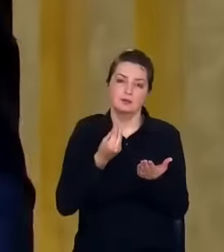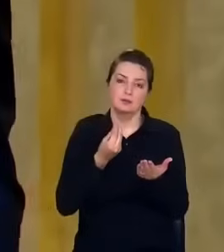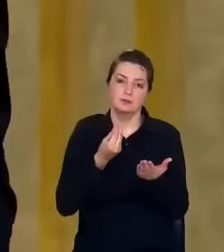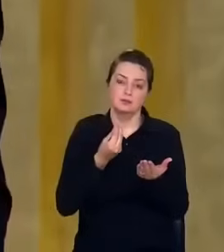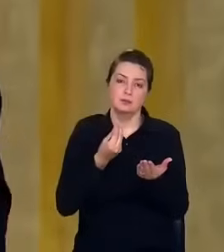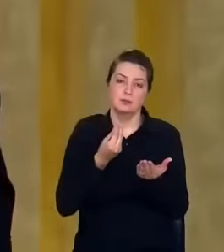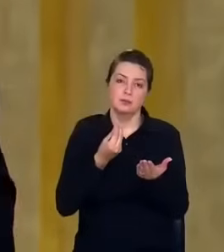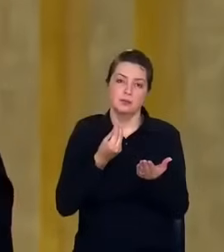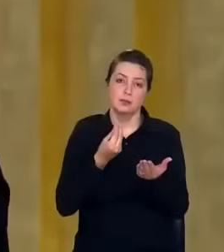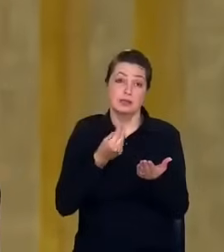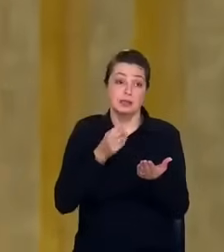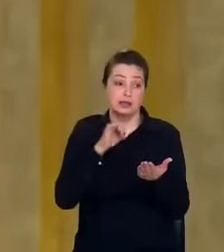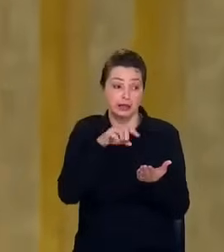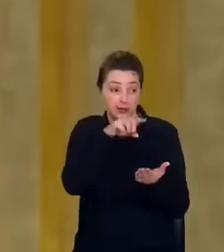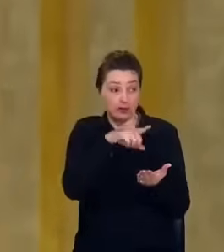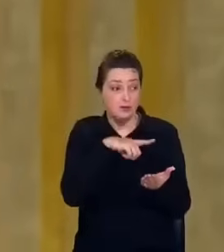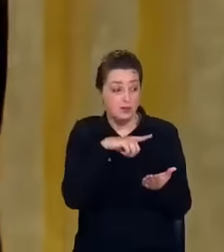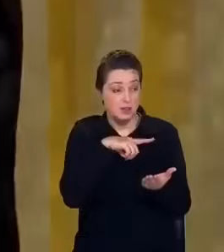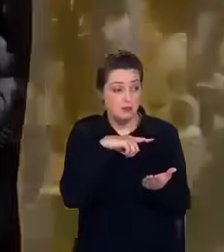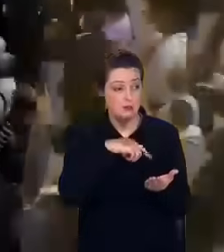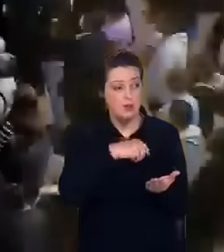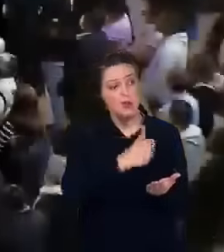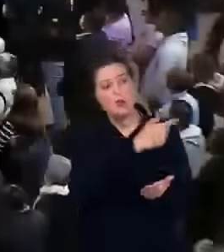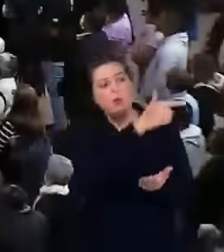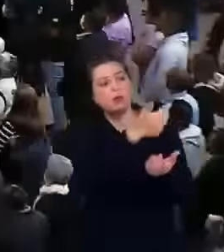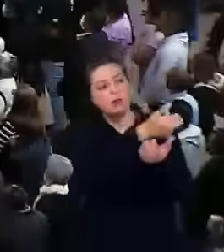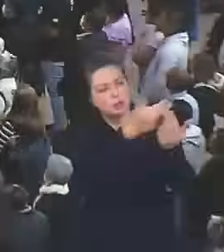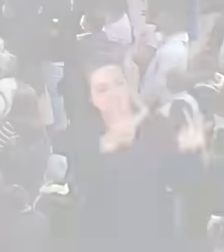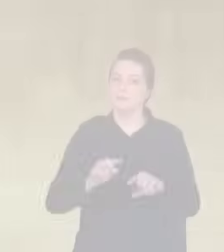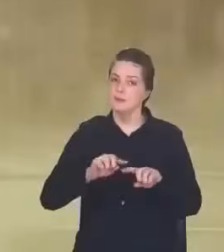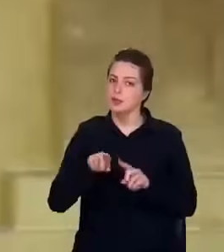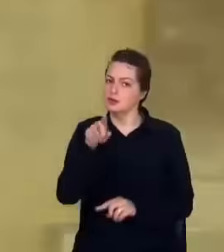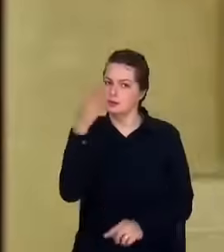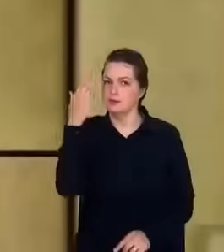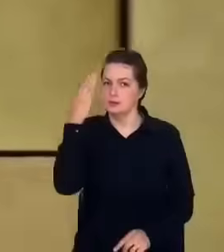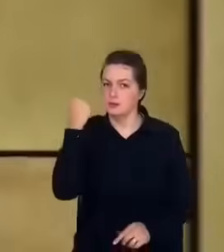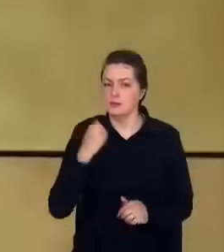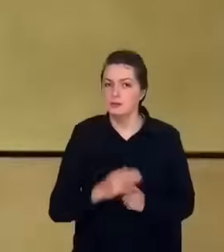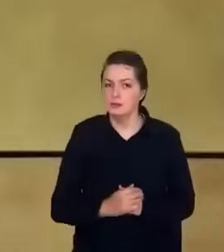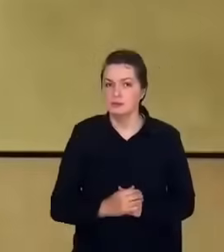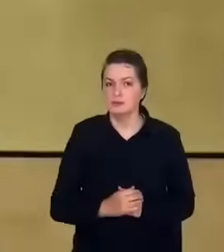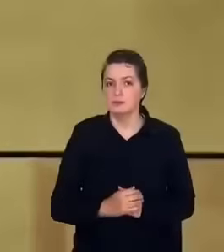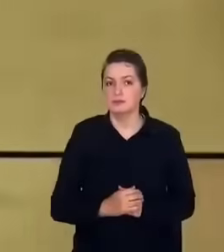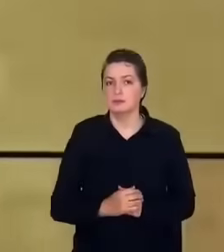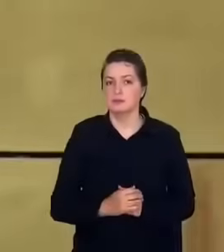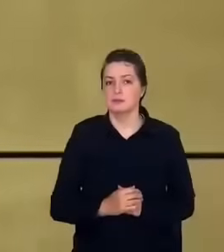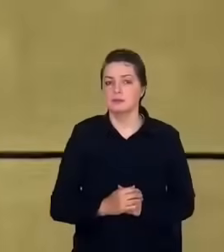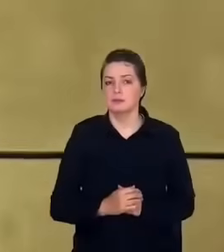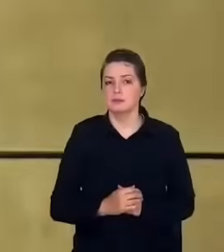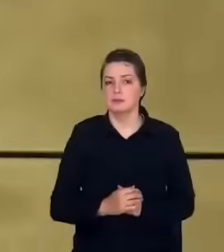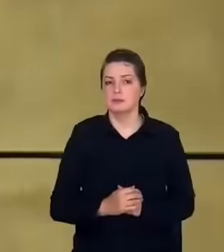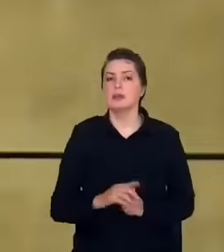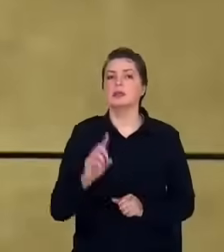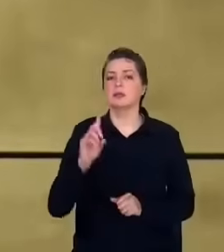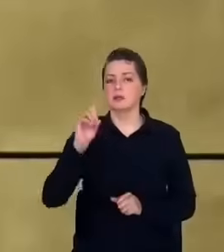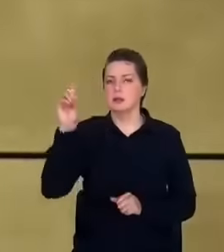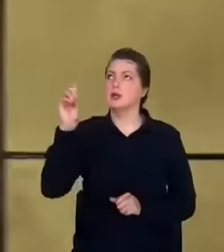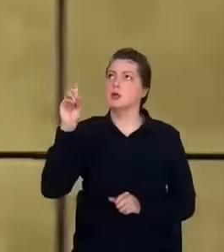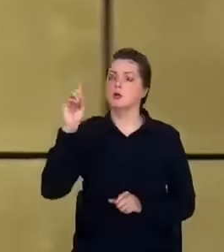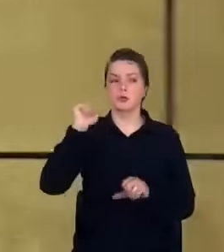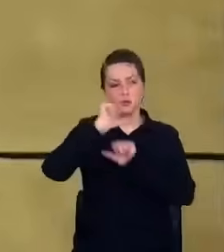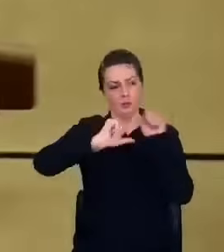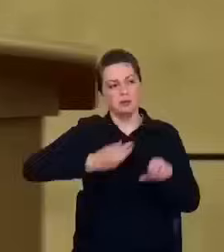mínimo. Se você tiver mais, amém. Eu vou ficar feliz. Saiba disso. Deus quer mudar a sua